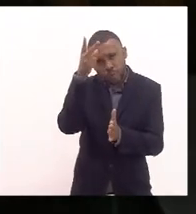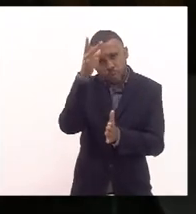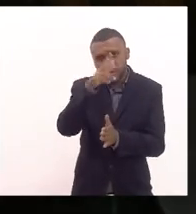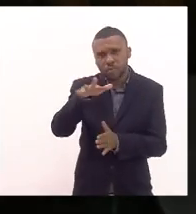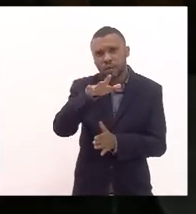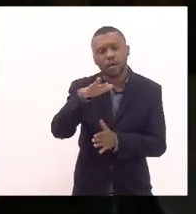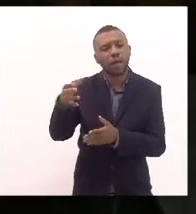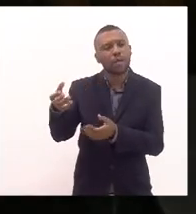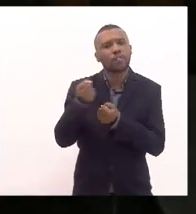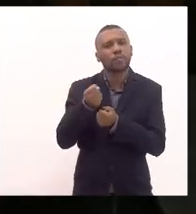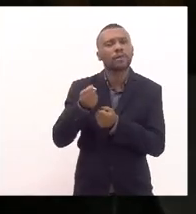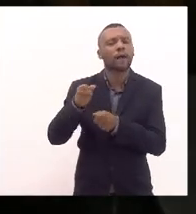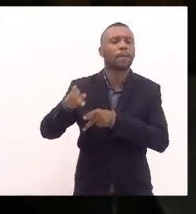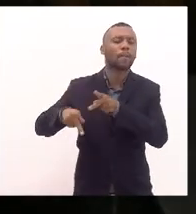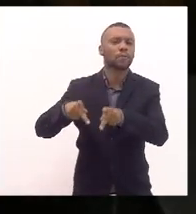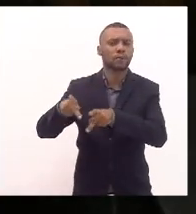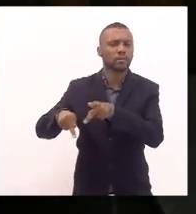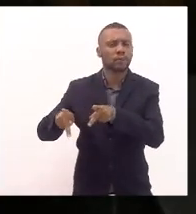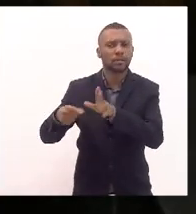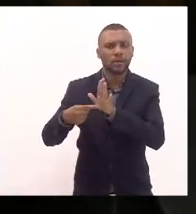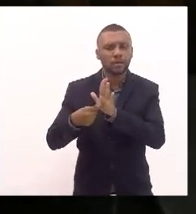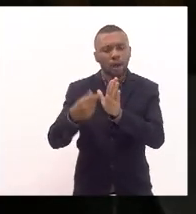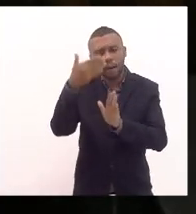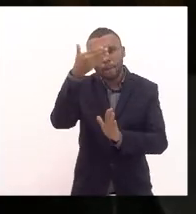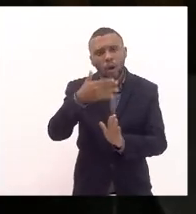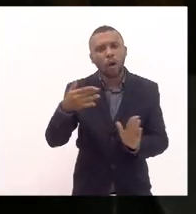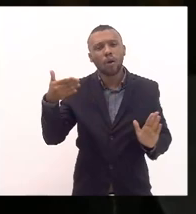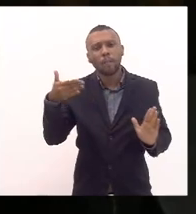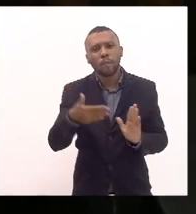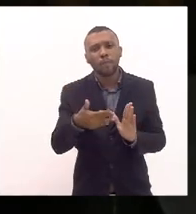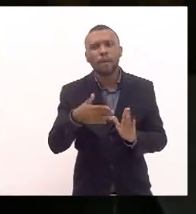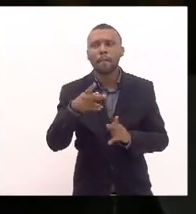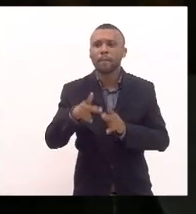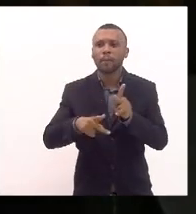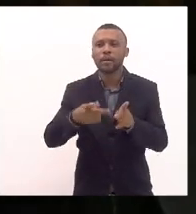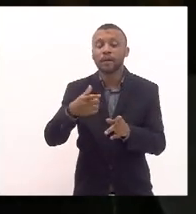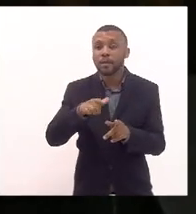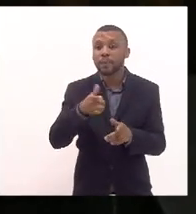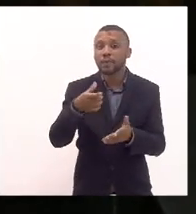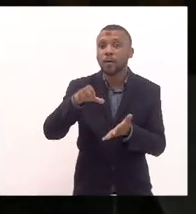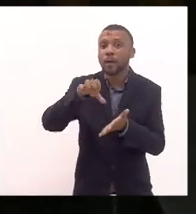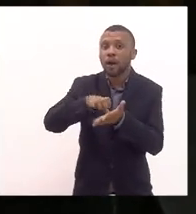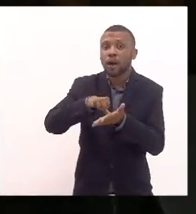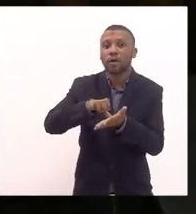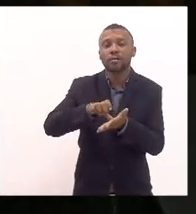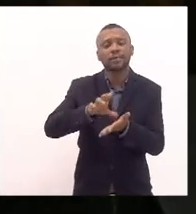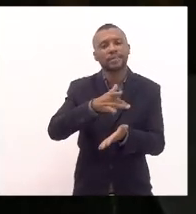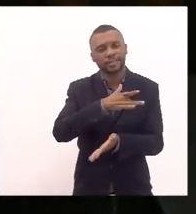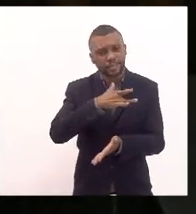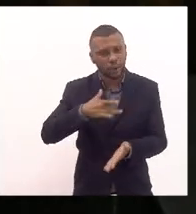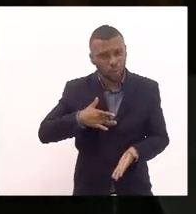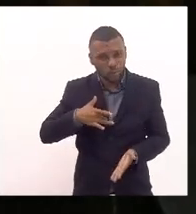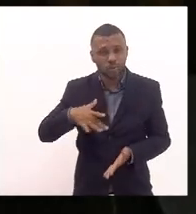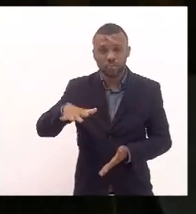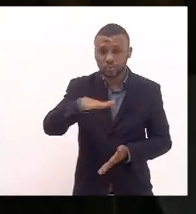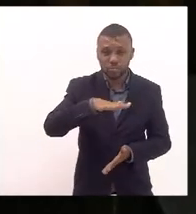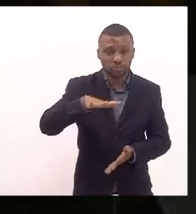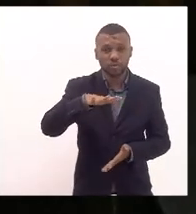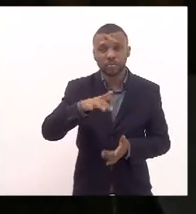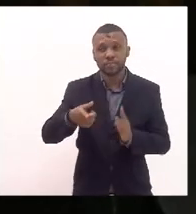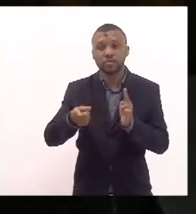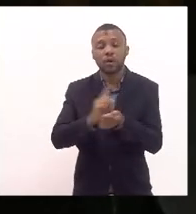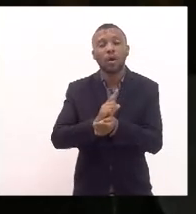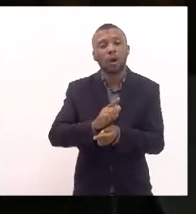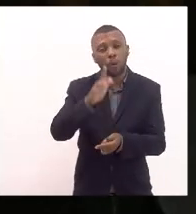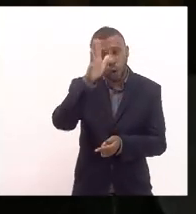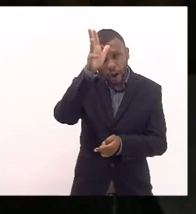da população aqui ó tá foto aqui ó o que era para ser uma unidade de saúde virou